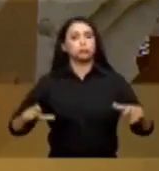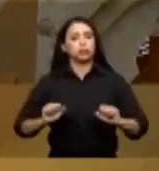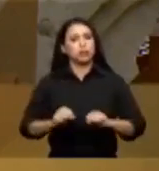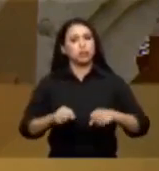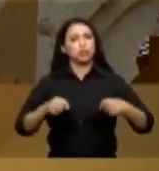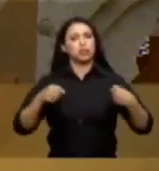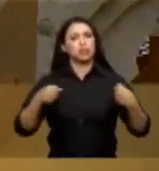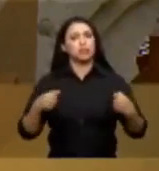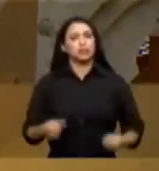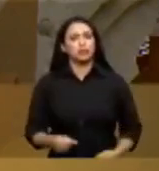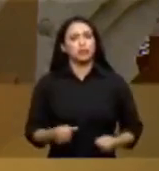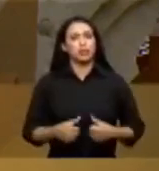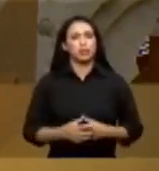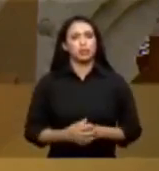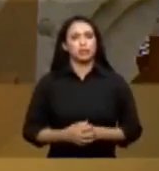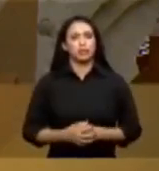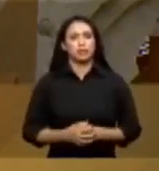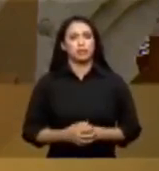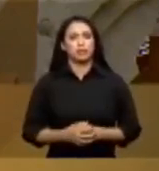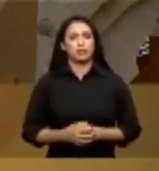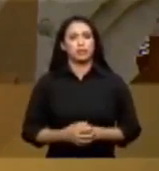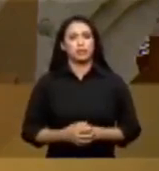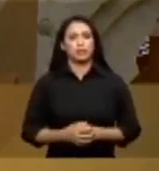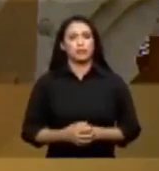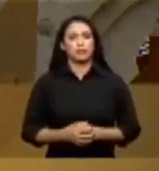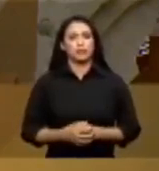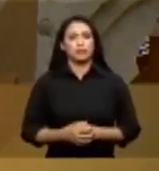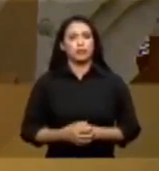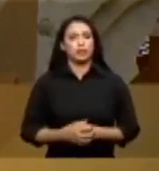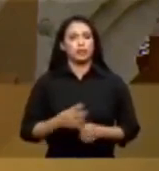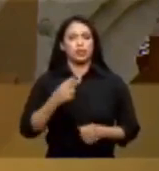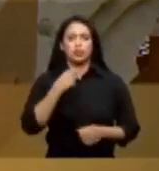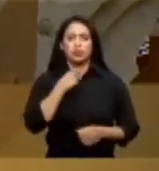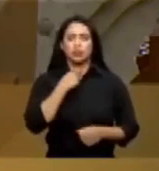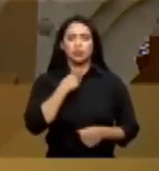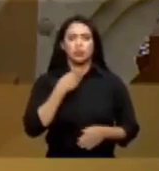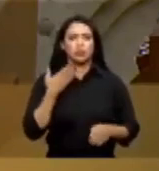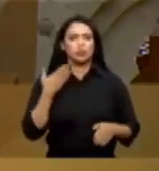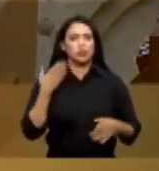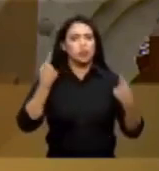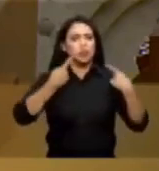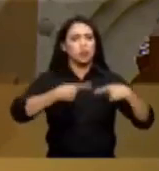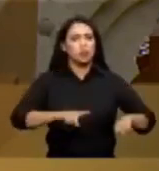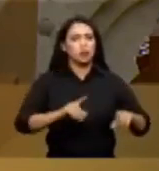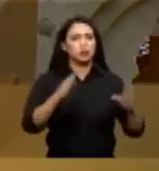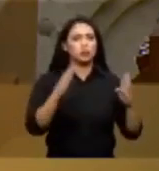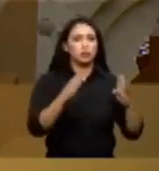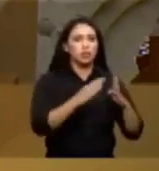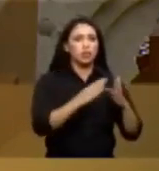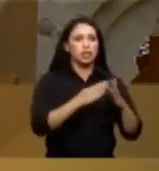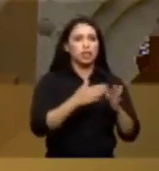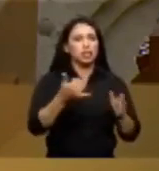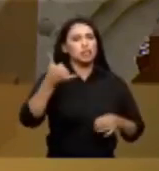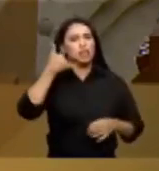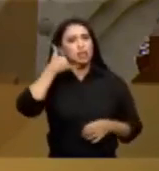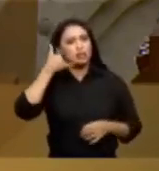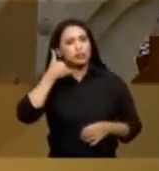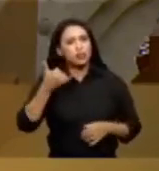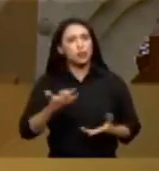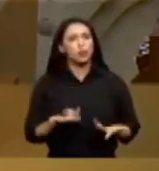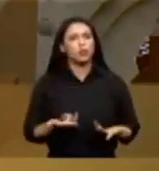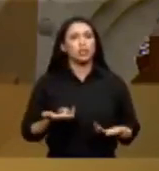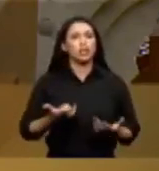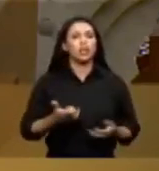a inviolabilidade domiciliar, a inviolabilidade das comunicações telefônicas,